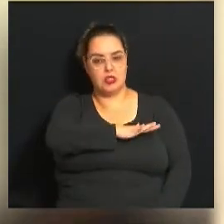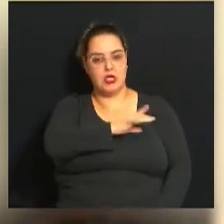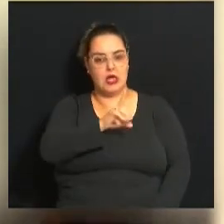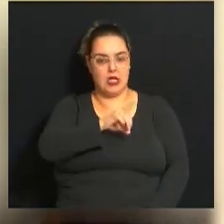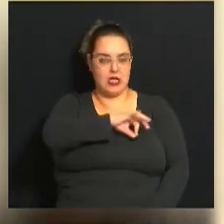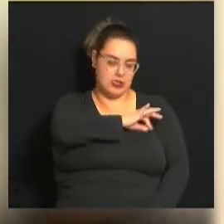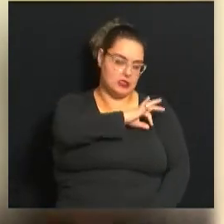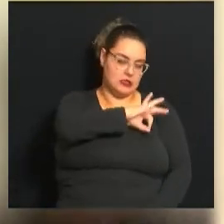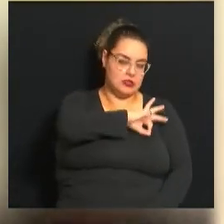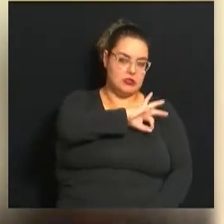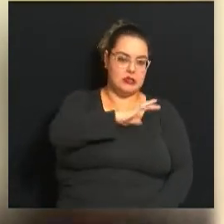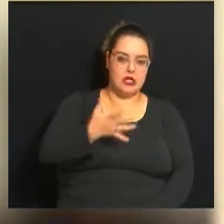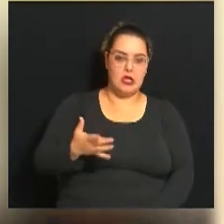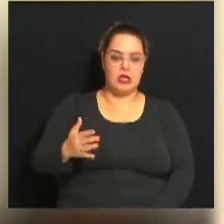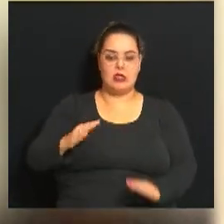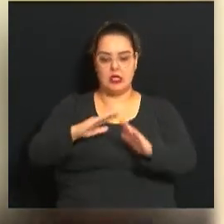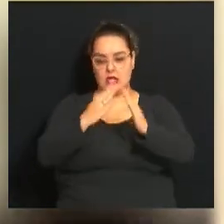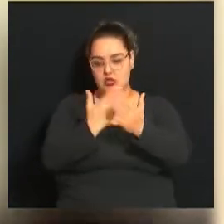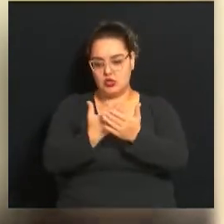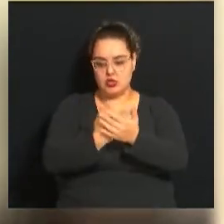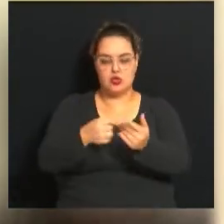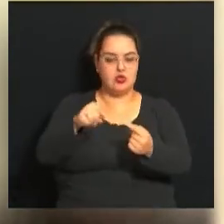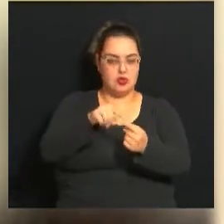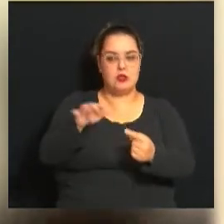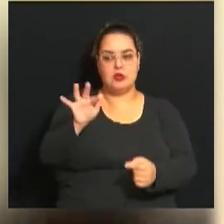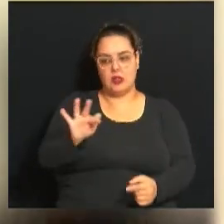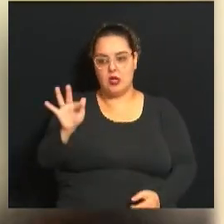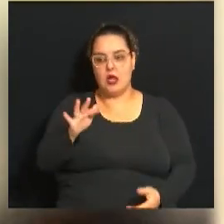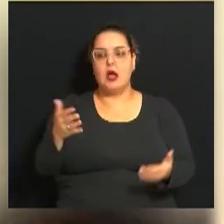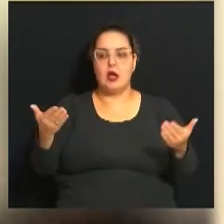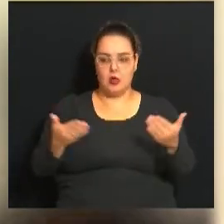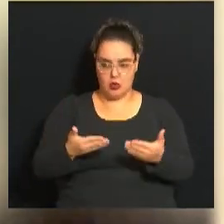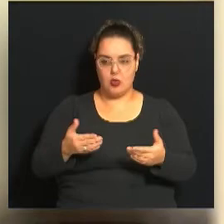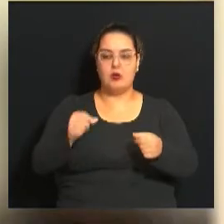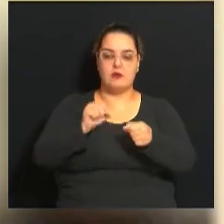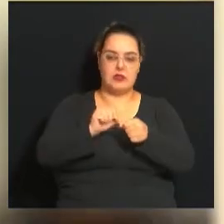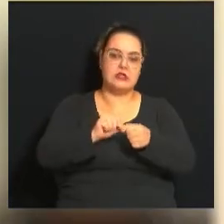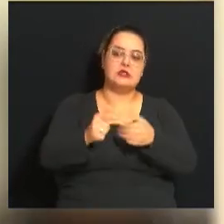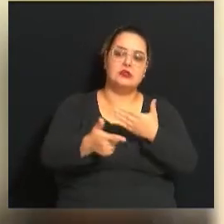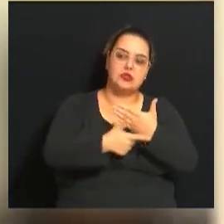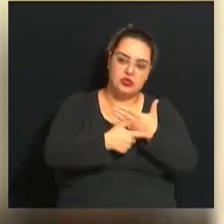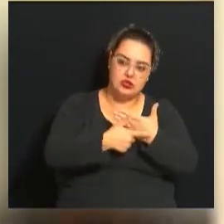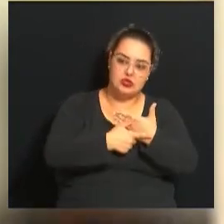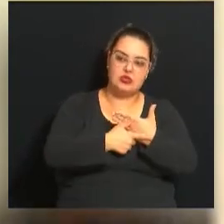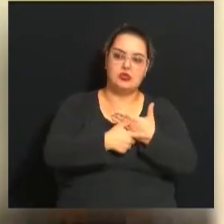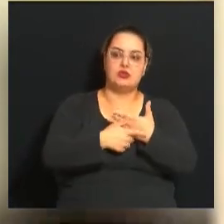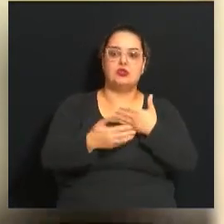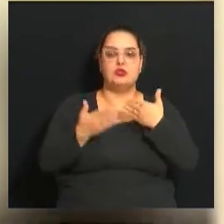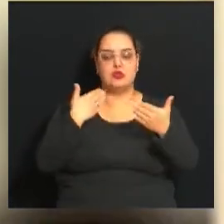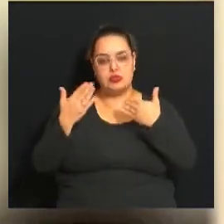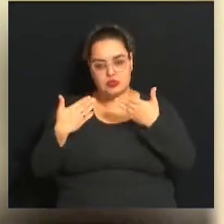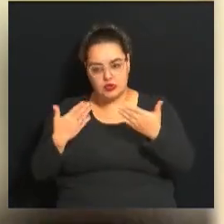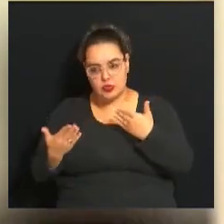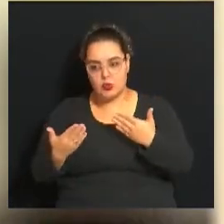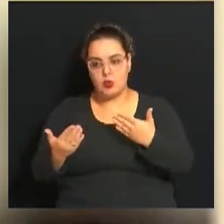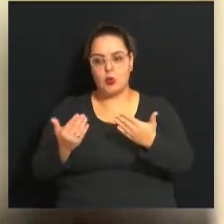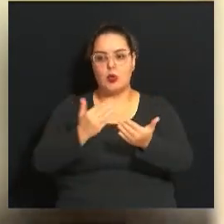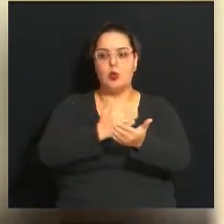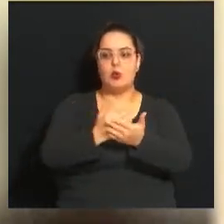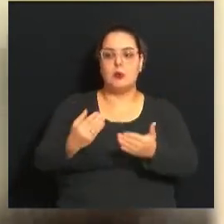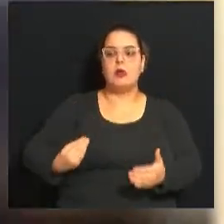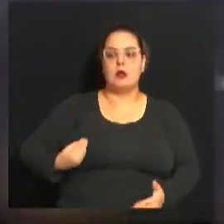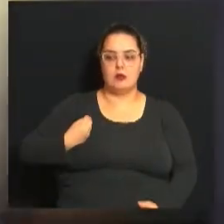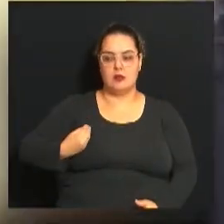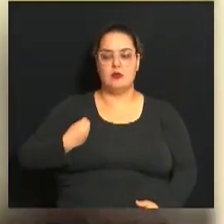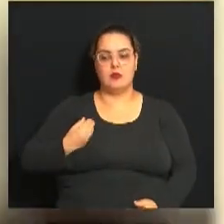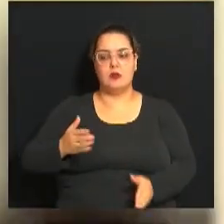de ameaça, na universidade. Agora a gente vai fazer esse papel de dialogar e conversar com quem viveu mais